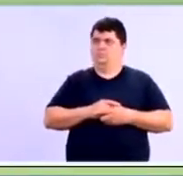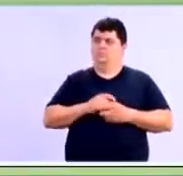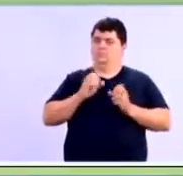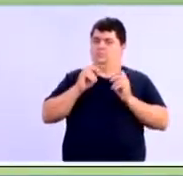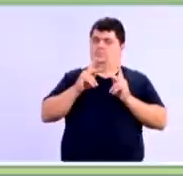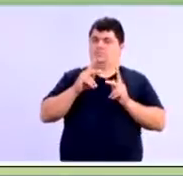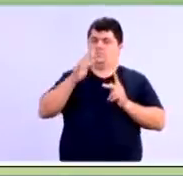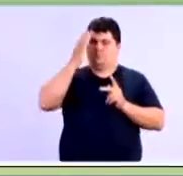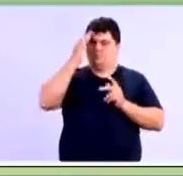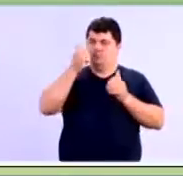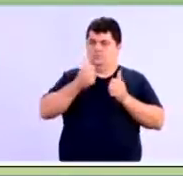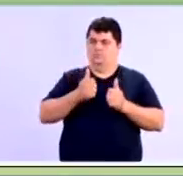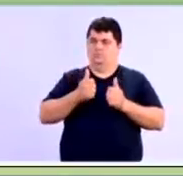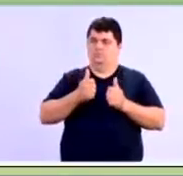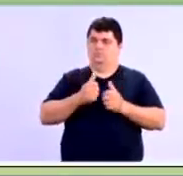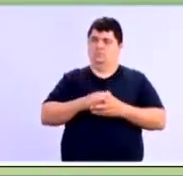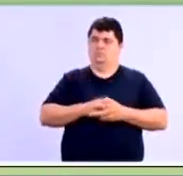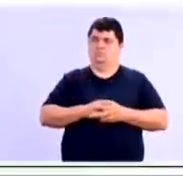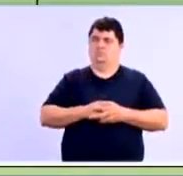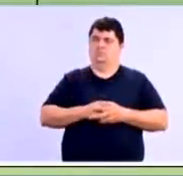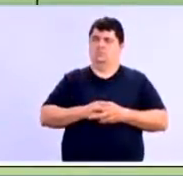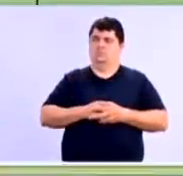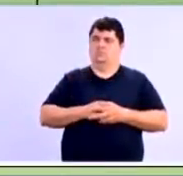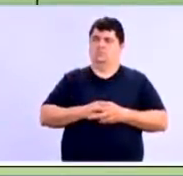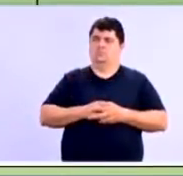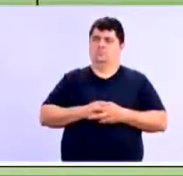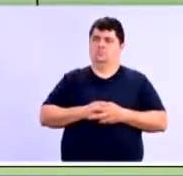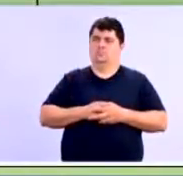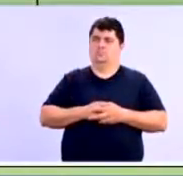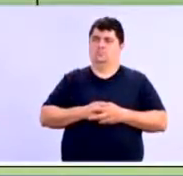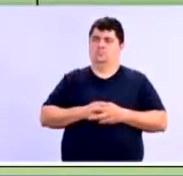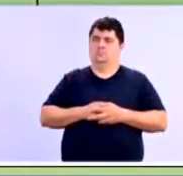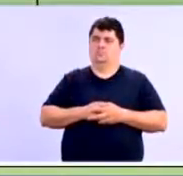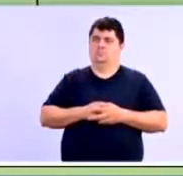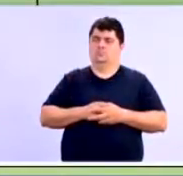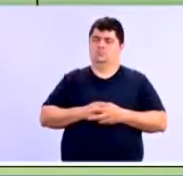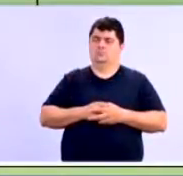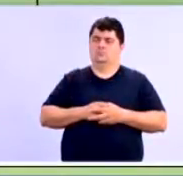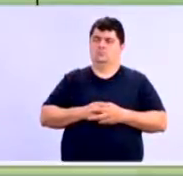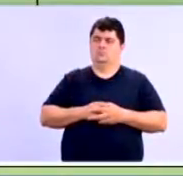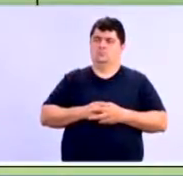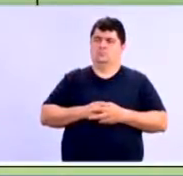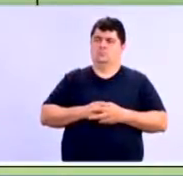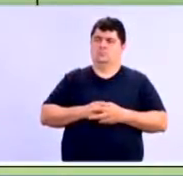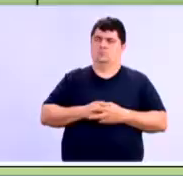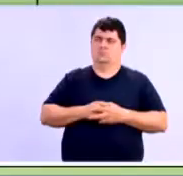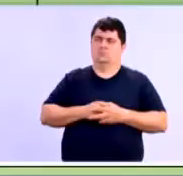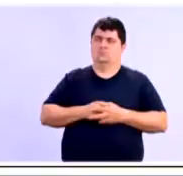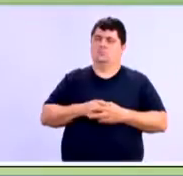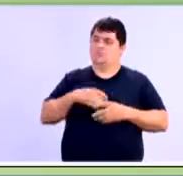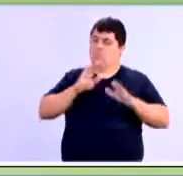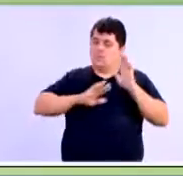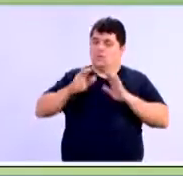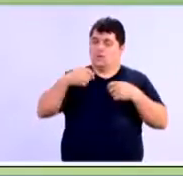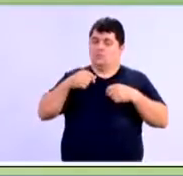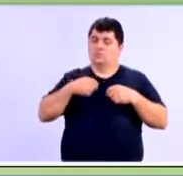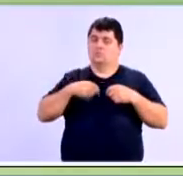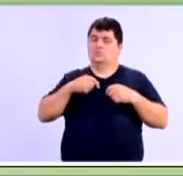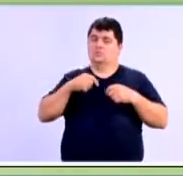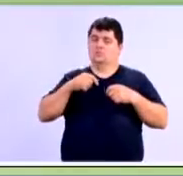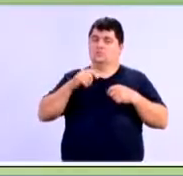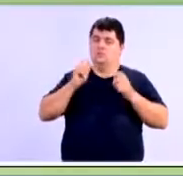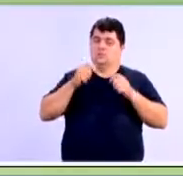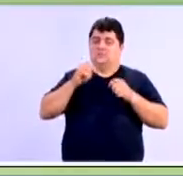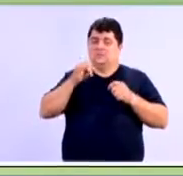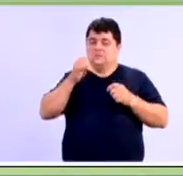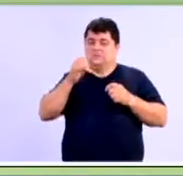Ok? Então a gente fecha os cálculos. Correto? Cuidado com isso, que isso, como a prova é objetiva, isso é o